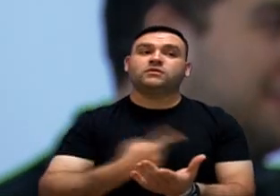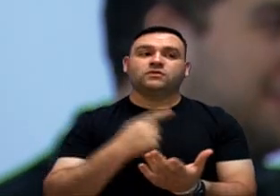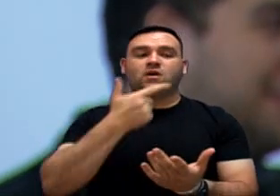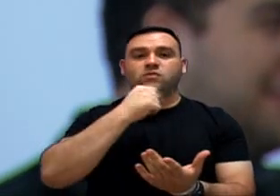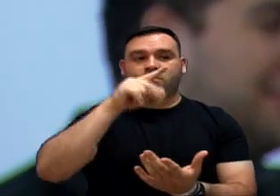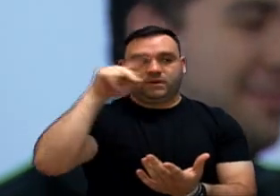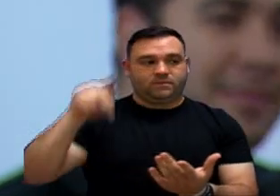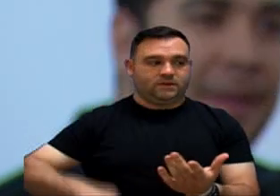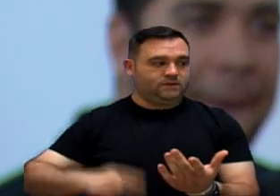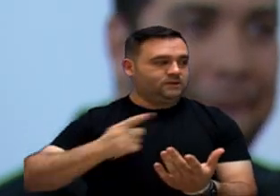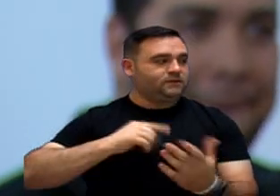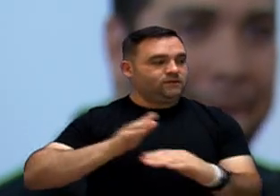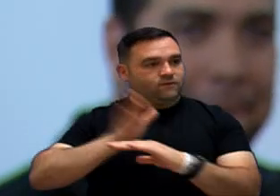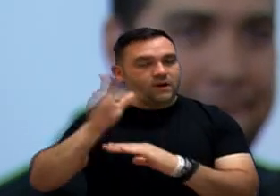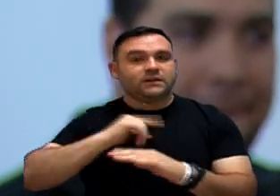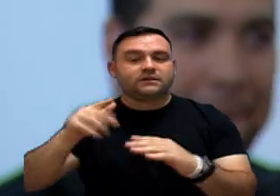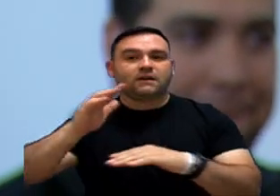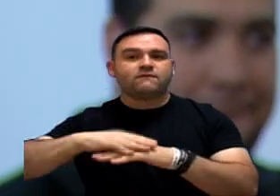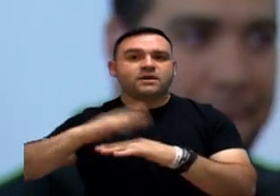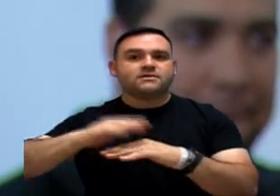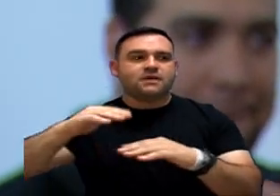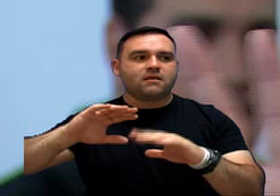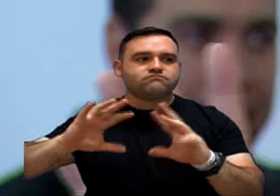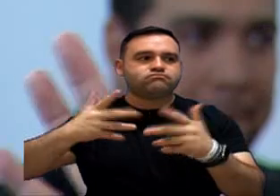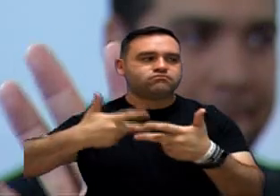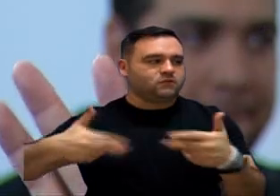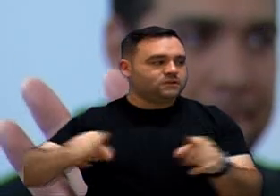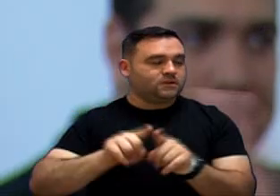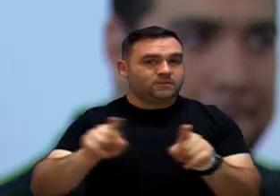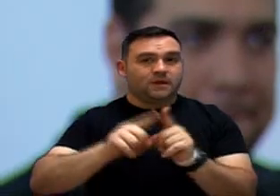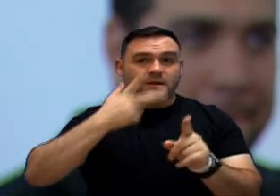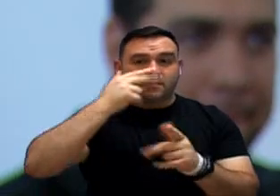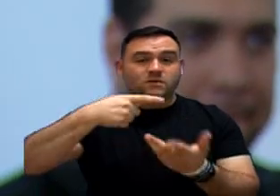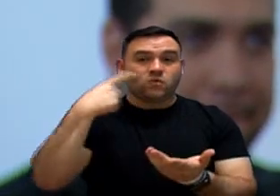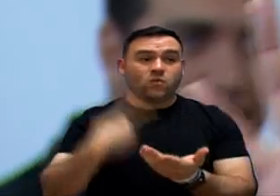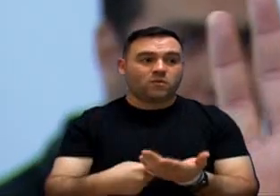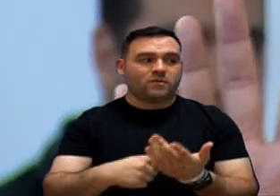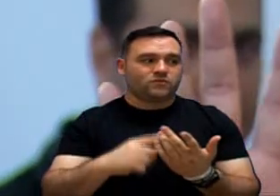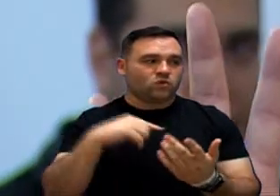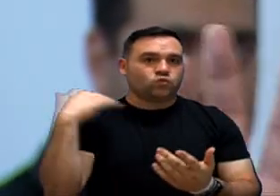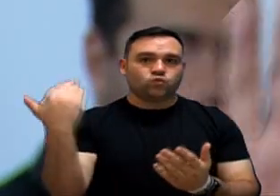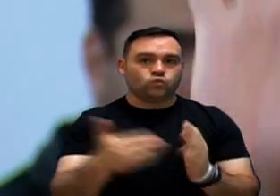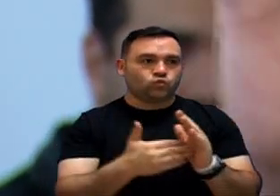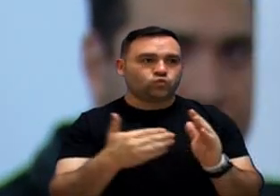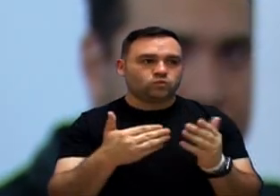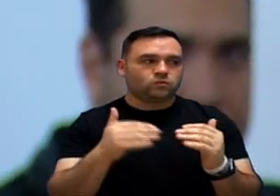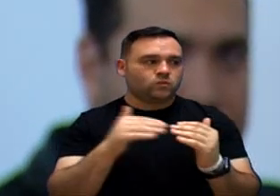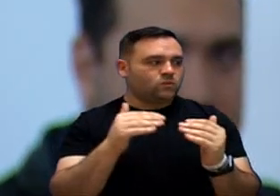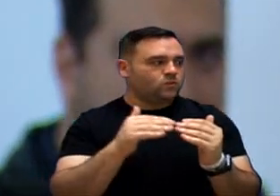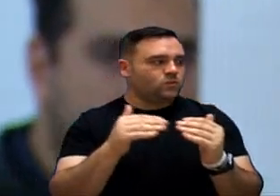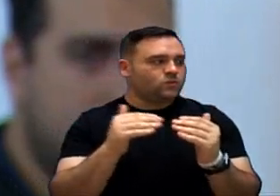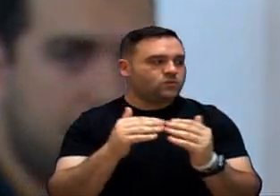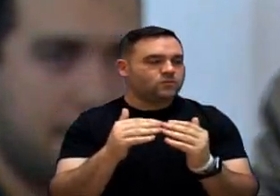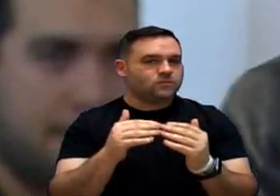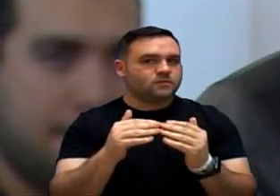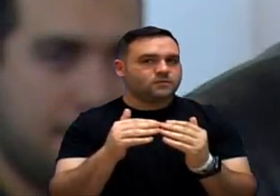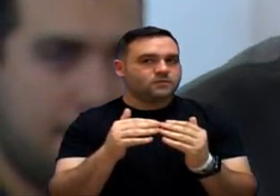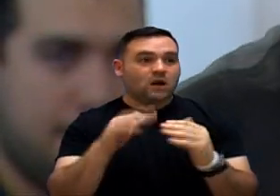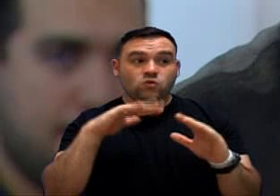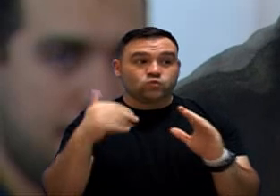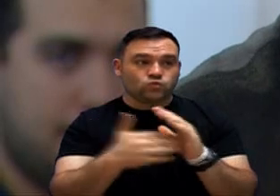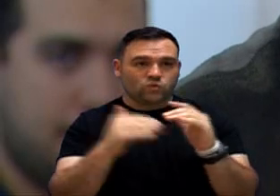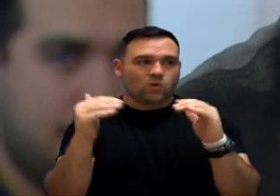com o presidente aí, fazer isso acontecer, tá bom? Então, isso parece que é compromisso uníssono aqui, né? Então, perfeito.